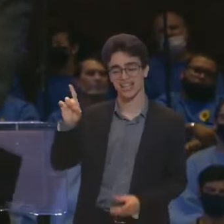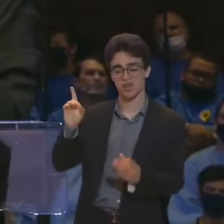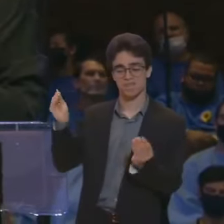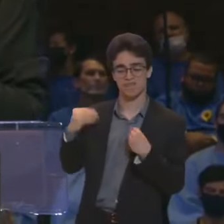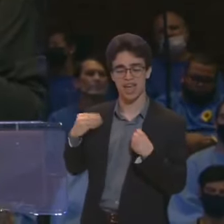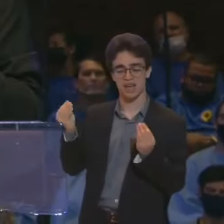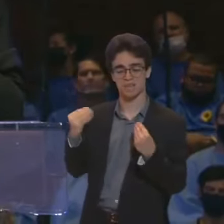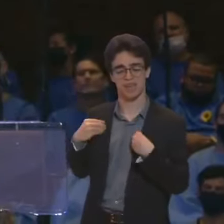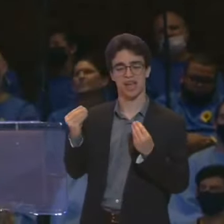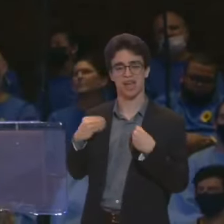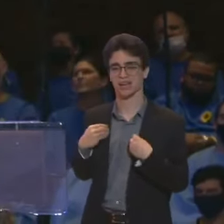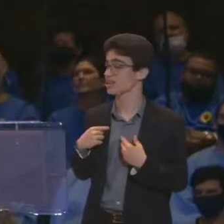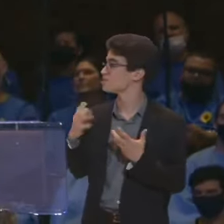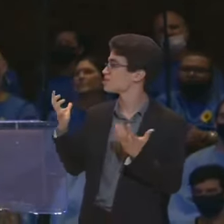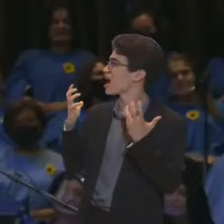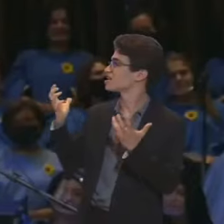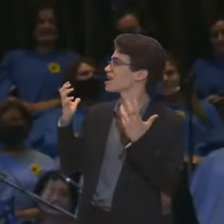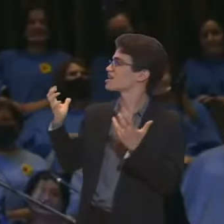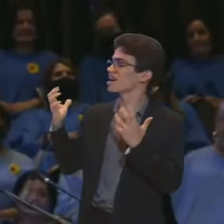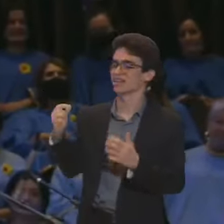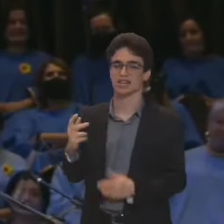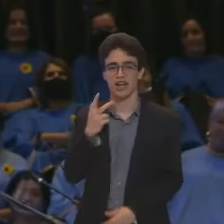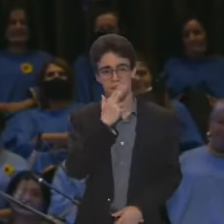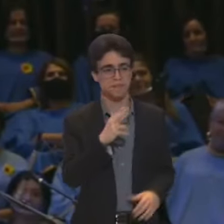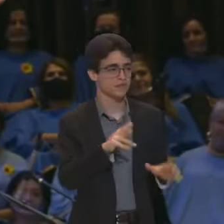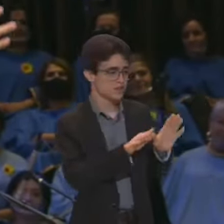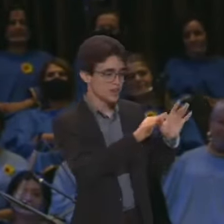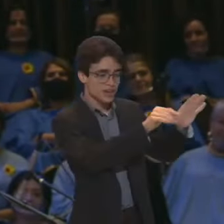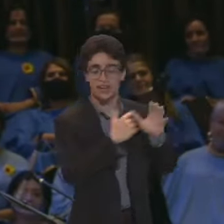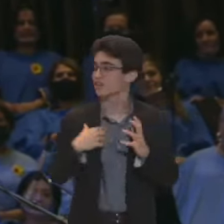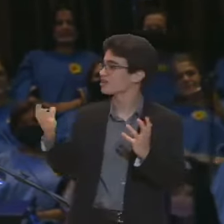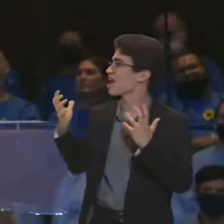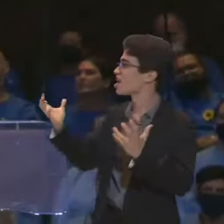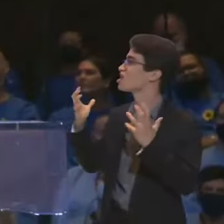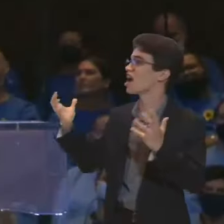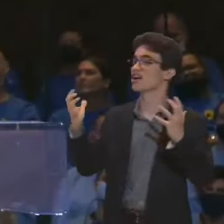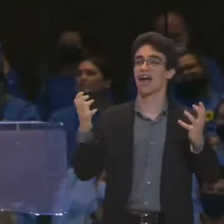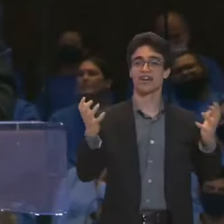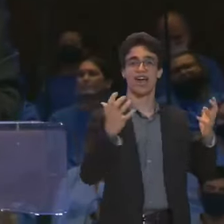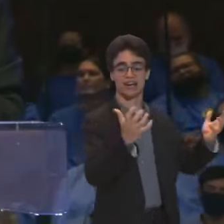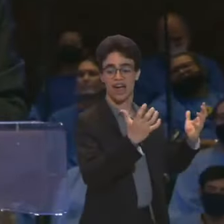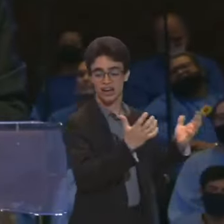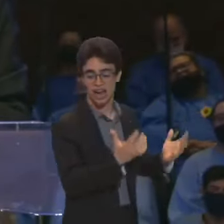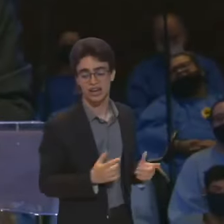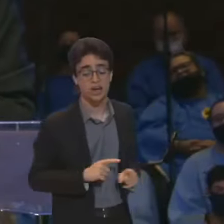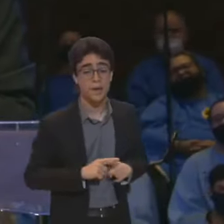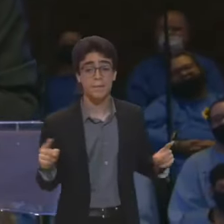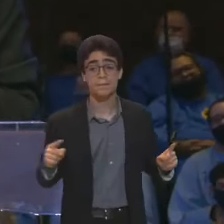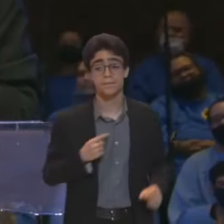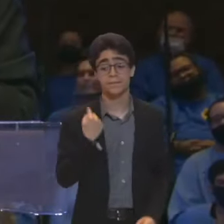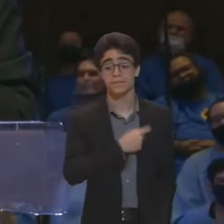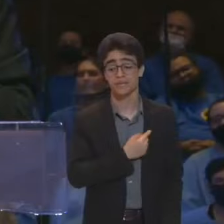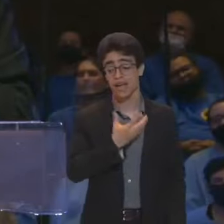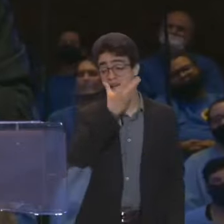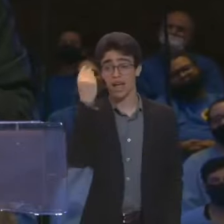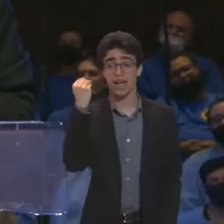Nós somos o famoso quero-quero, parecemos aquele passarinho, quero-quero, quero-quero, quero-quero, e esquece que é